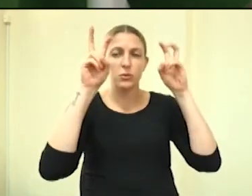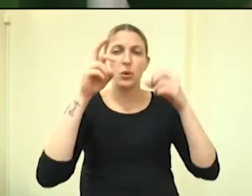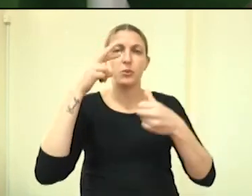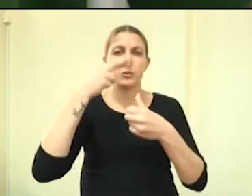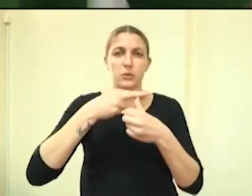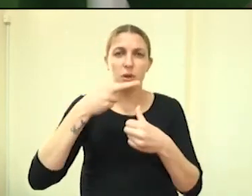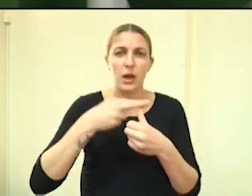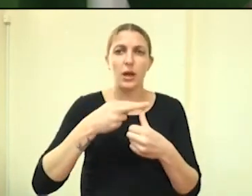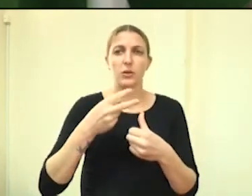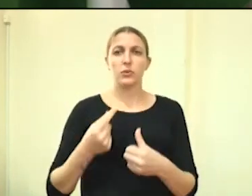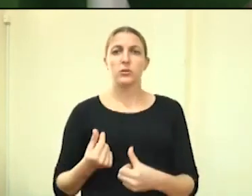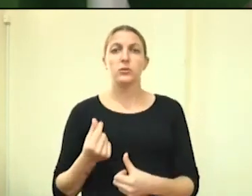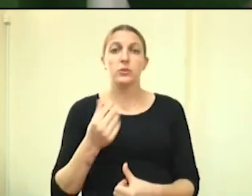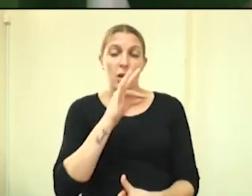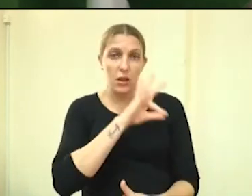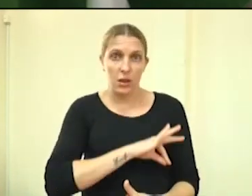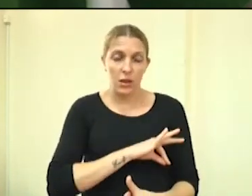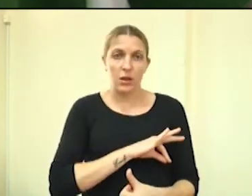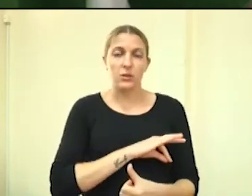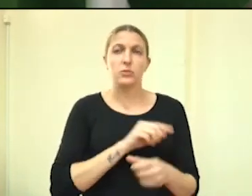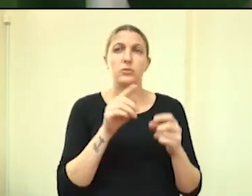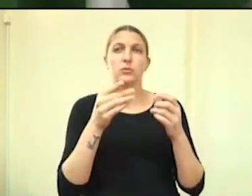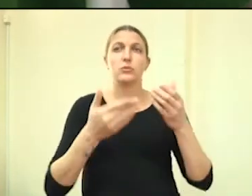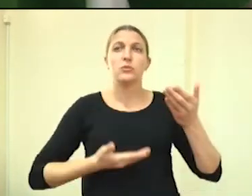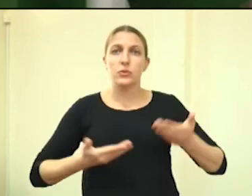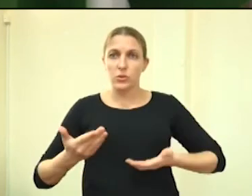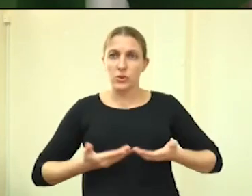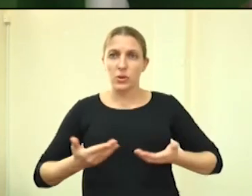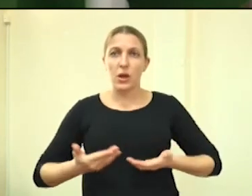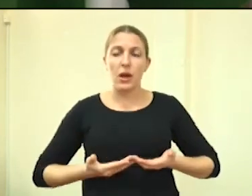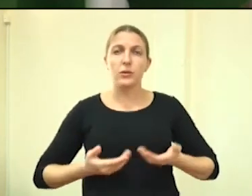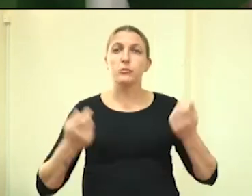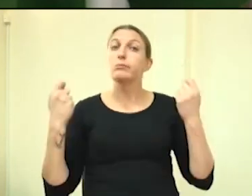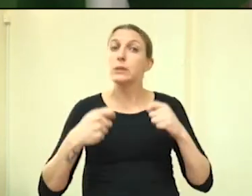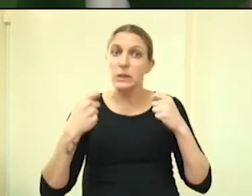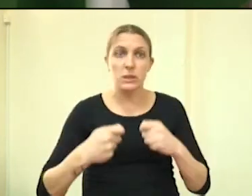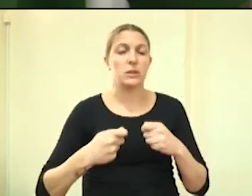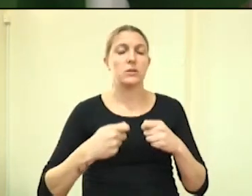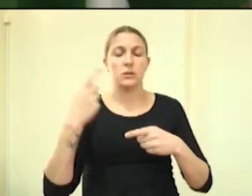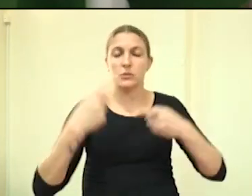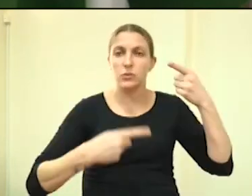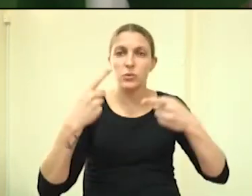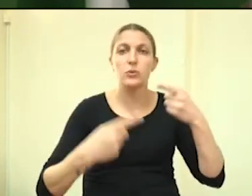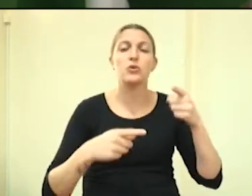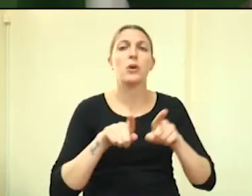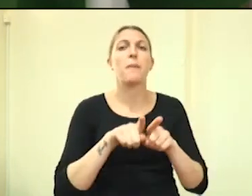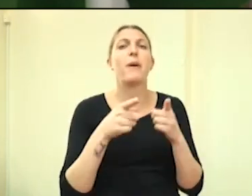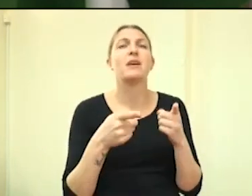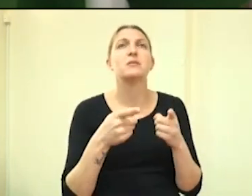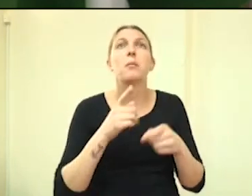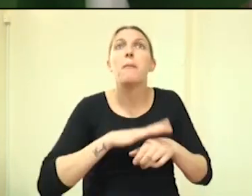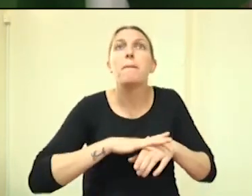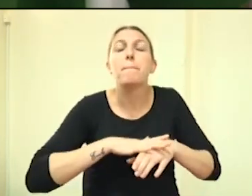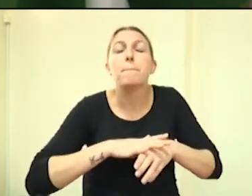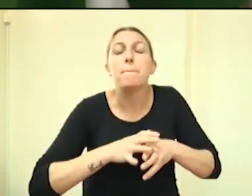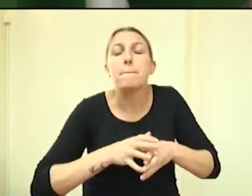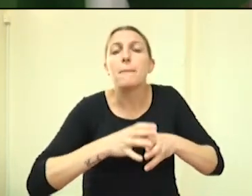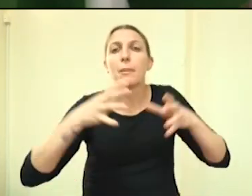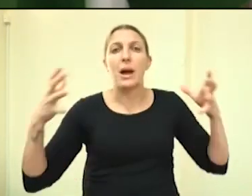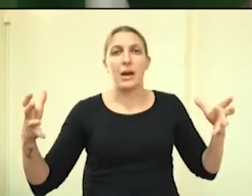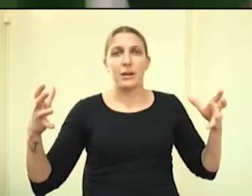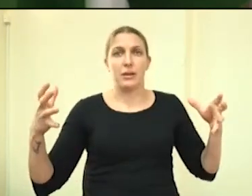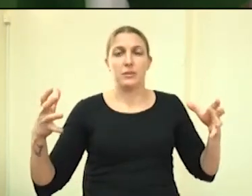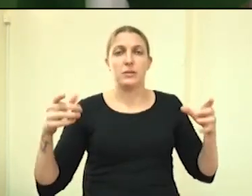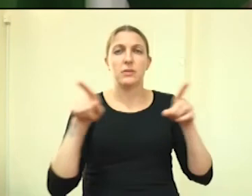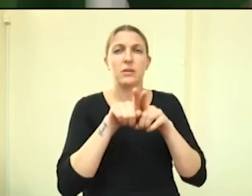remuneração dos cargos dos funcionários do Executivo deve ser feita. Mas entendo que a gente tem que fazer uma discussão mais ampla, e até em relação ao plano de